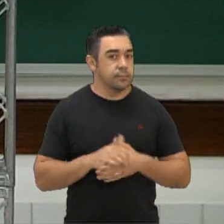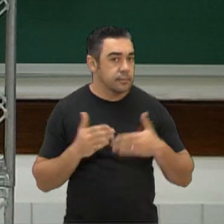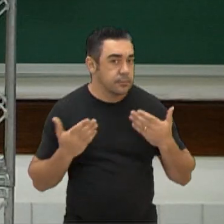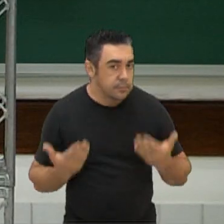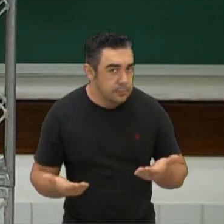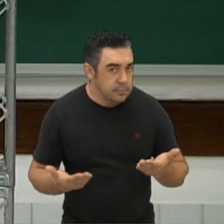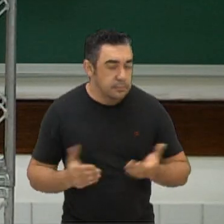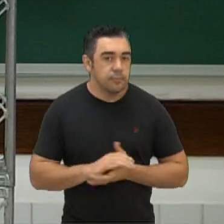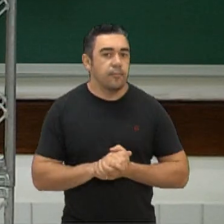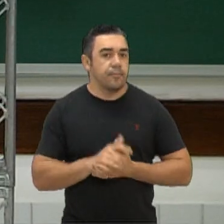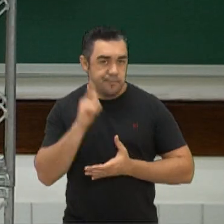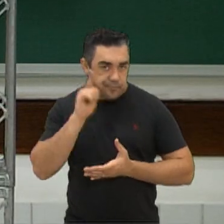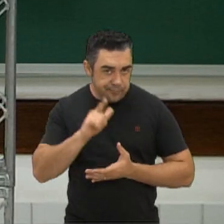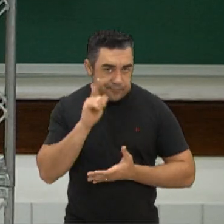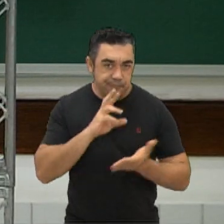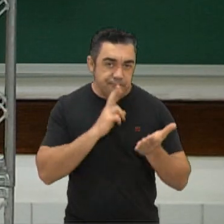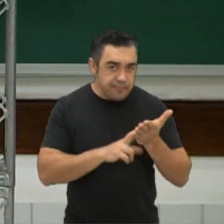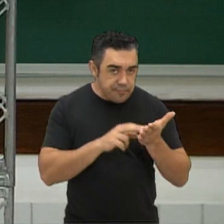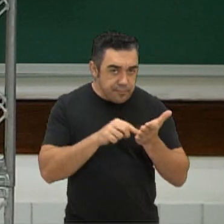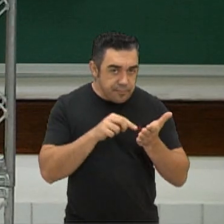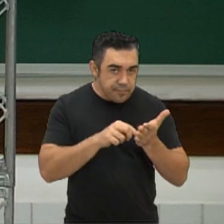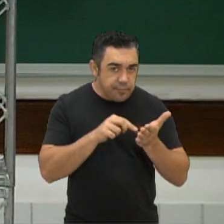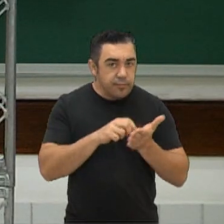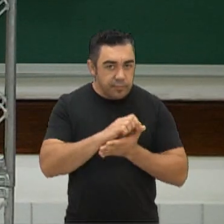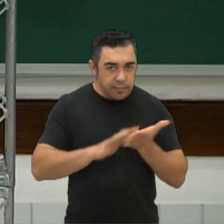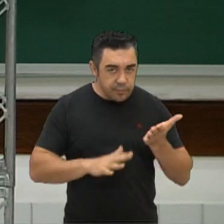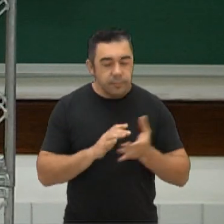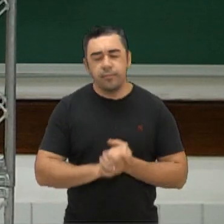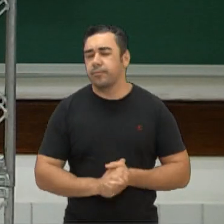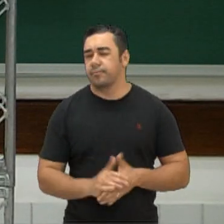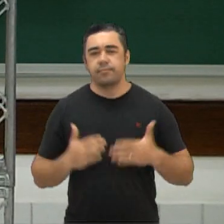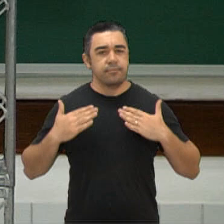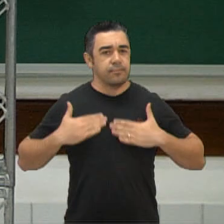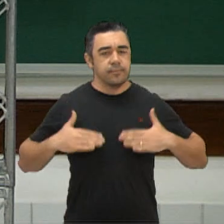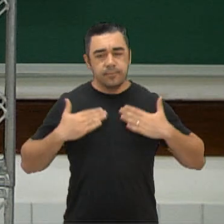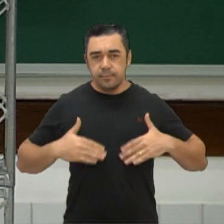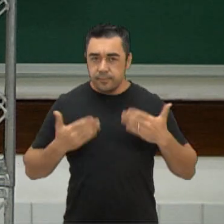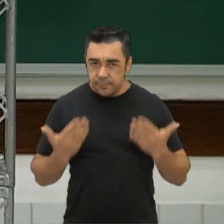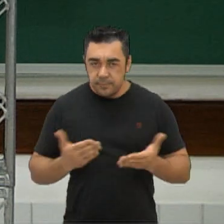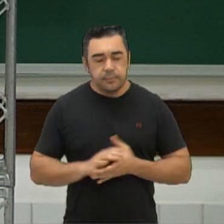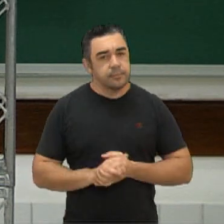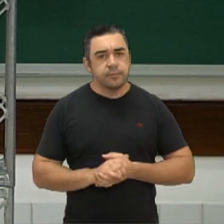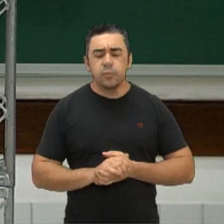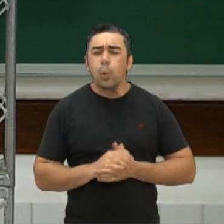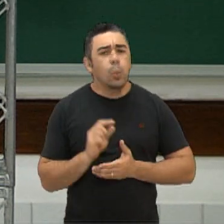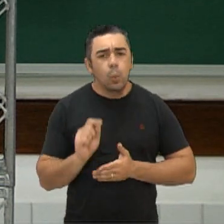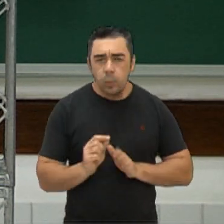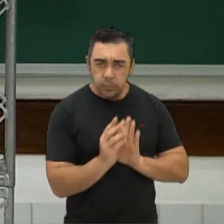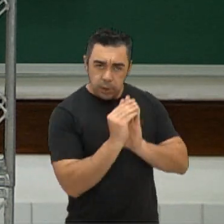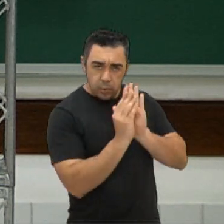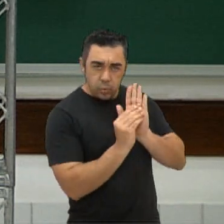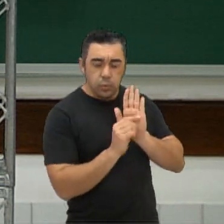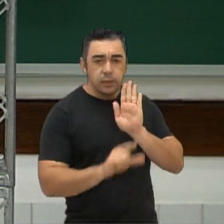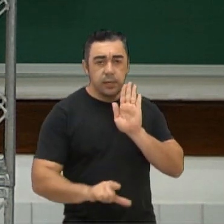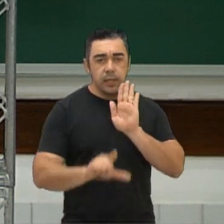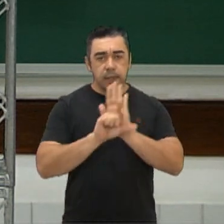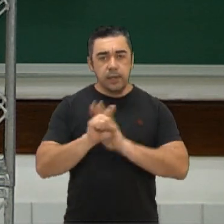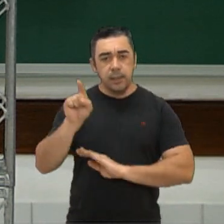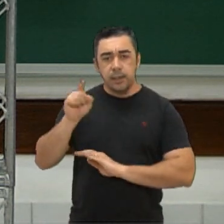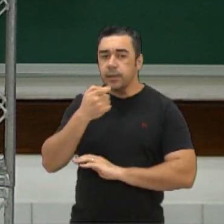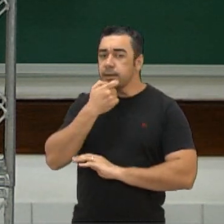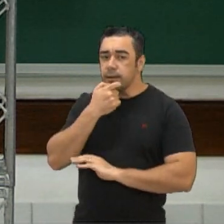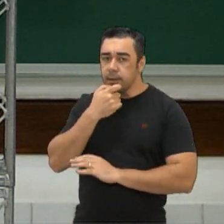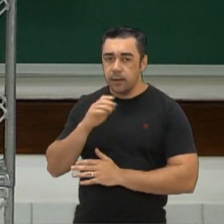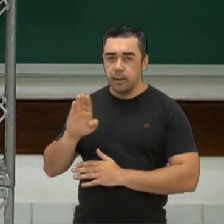E aí, pessoal, conseguiram responder o nosso exercício? Bem tranquilo, né? Qual era o conteúdo da Lei Bill-Arbedin? Vou lá, vou